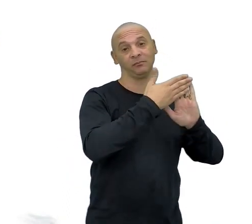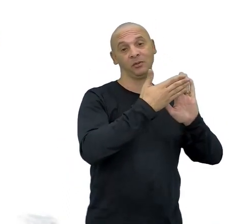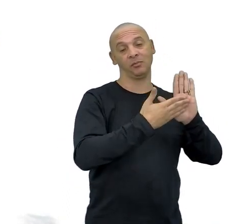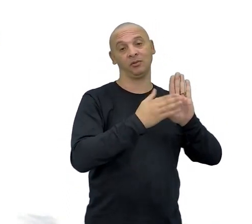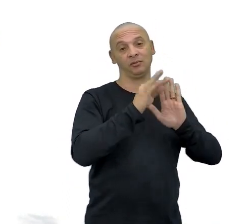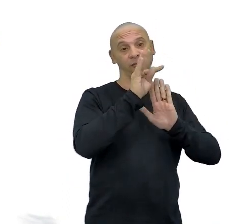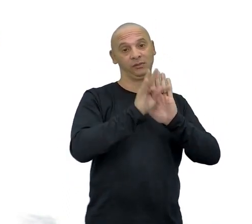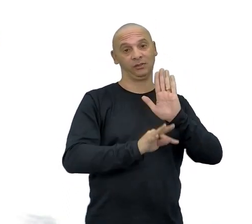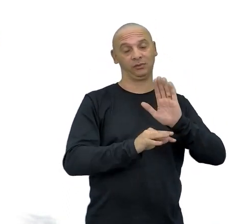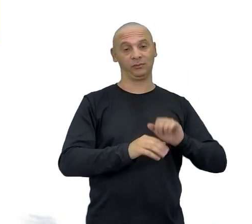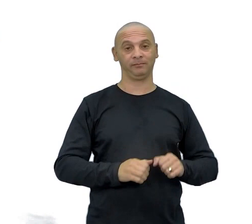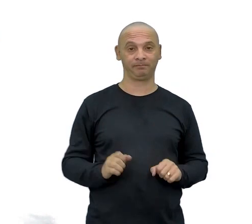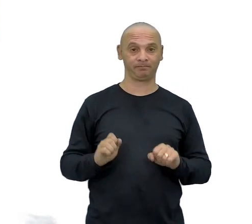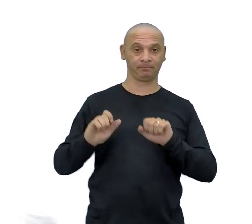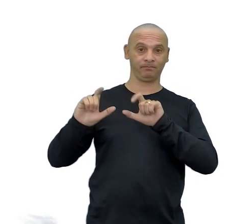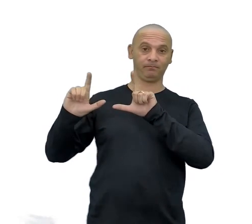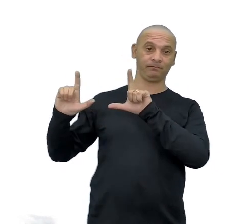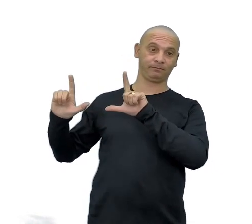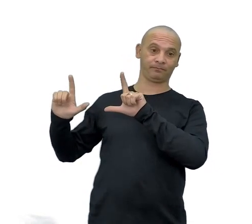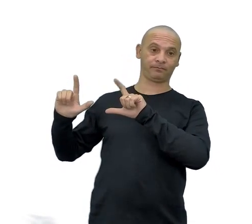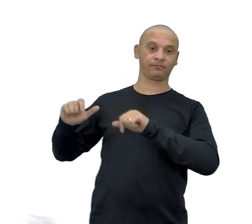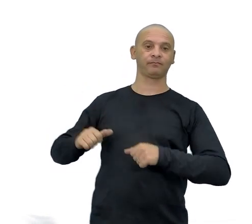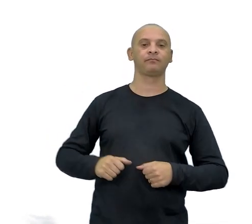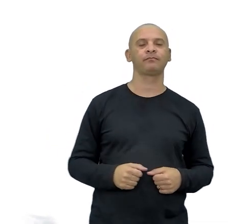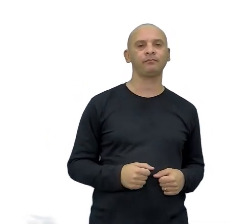questão. Próximo.